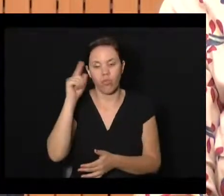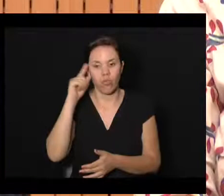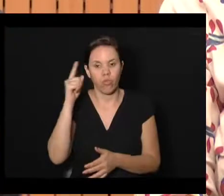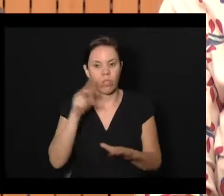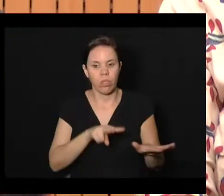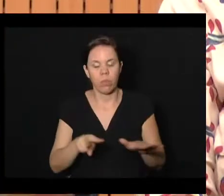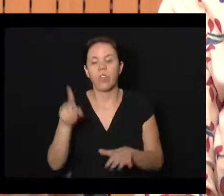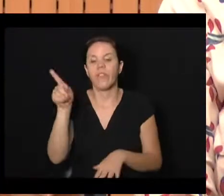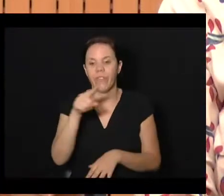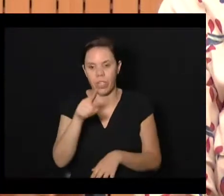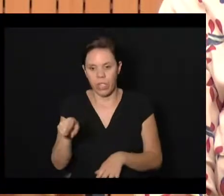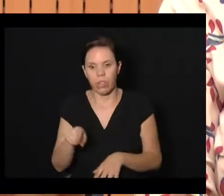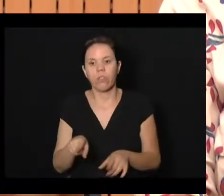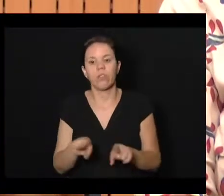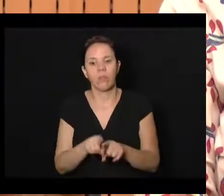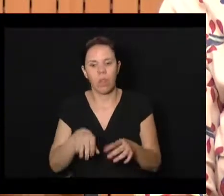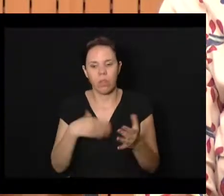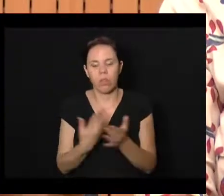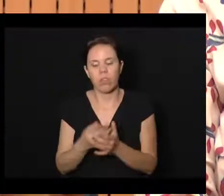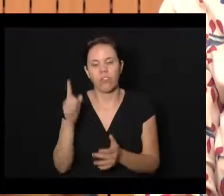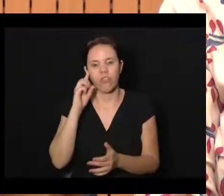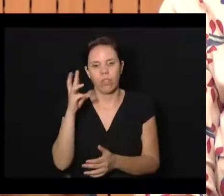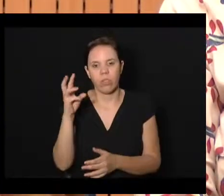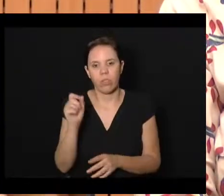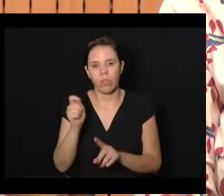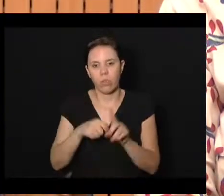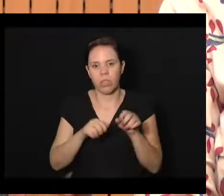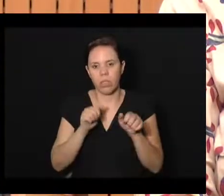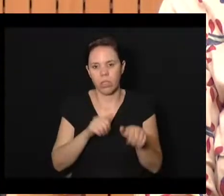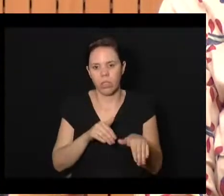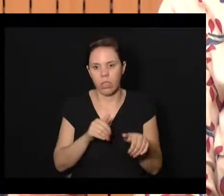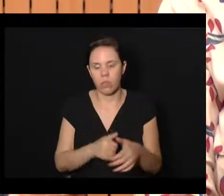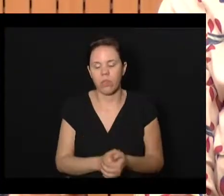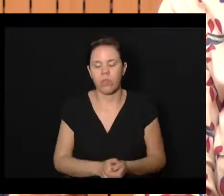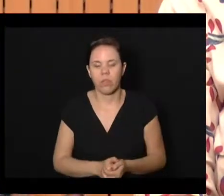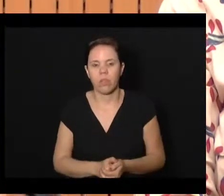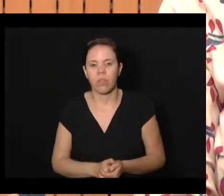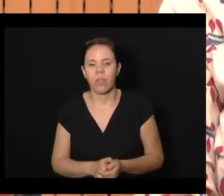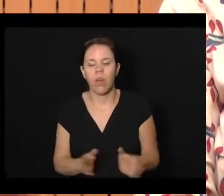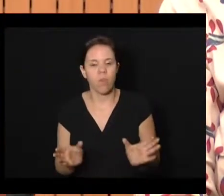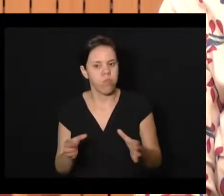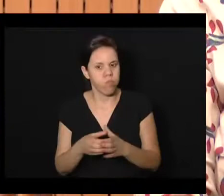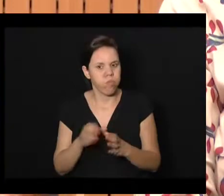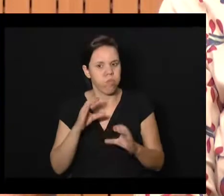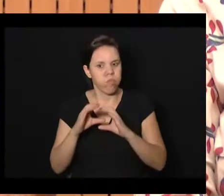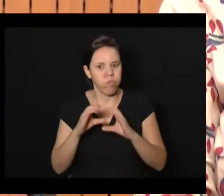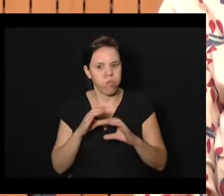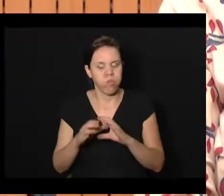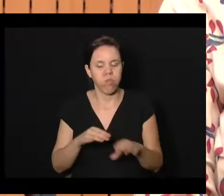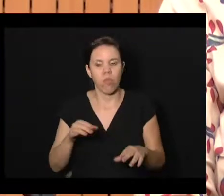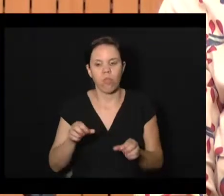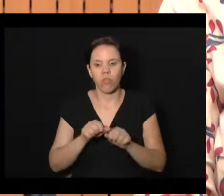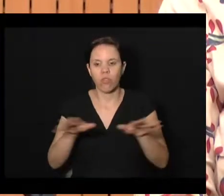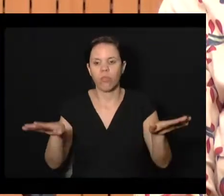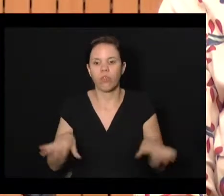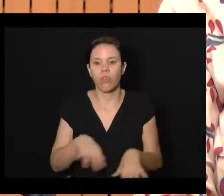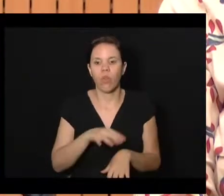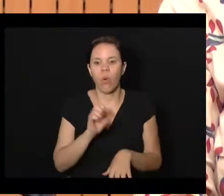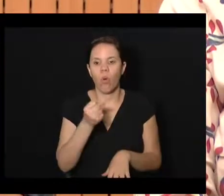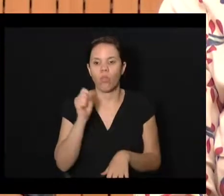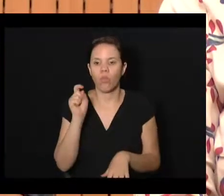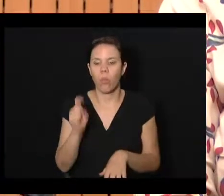e vai até o dia 30 eu acho que a equipe de abordagem e distribuiu mais de 89 mil cobertores disse que a